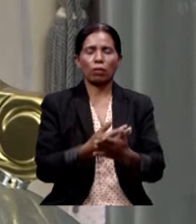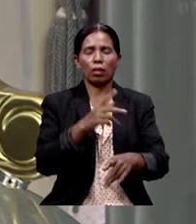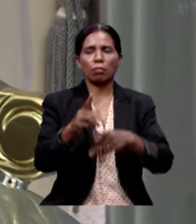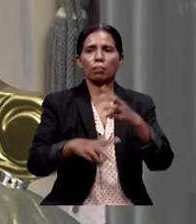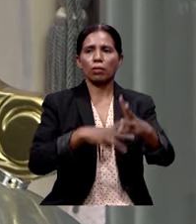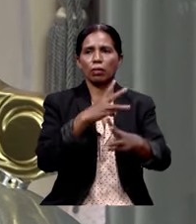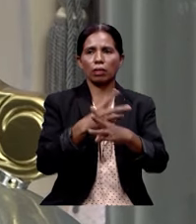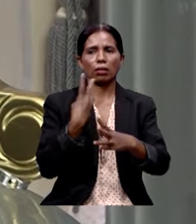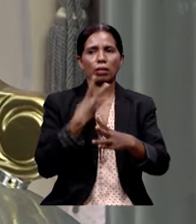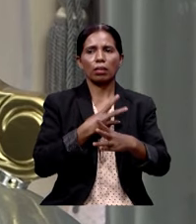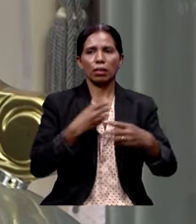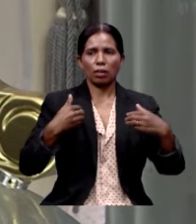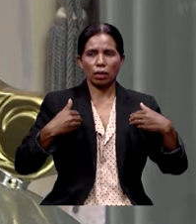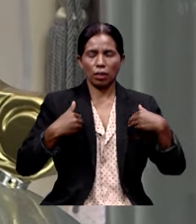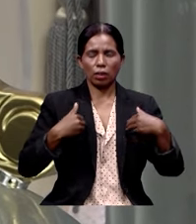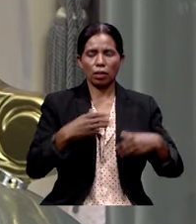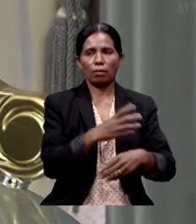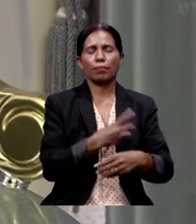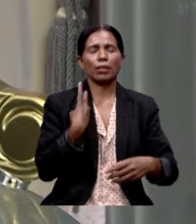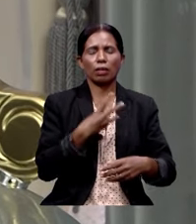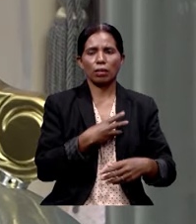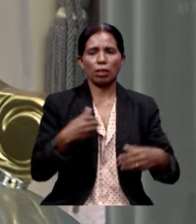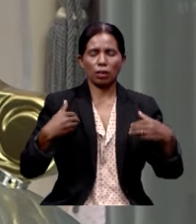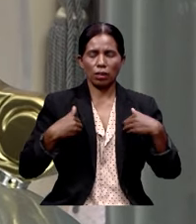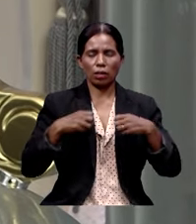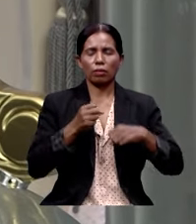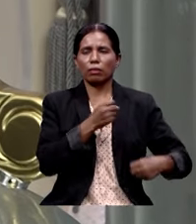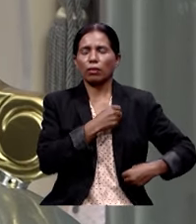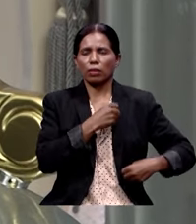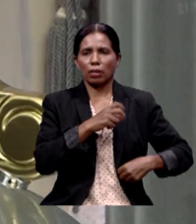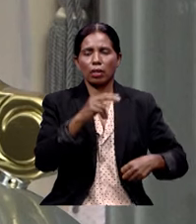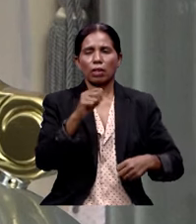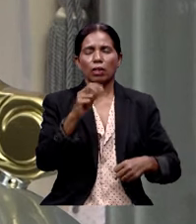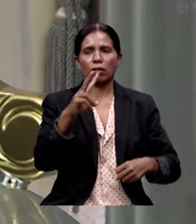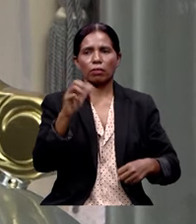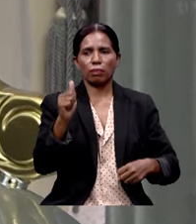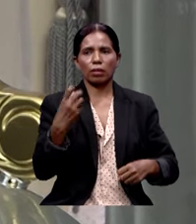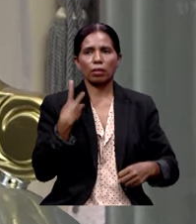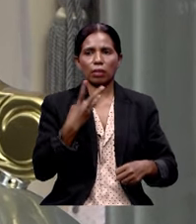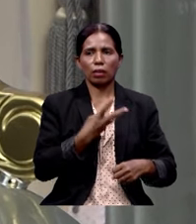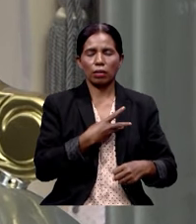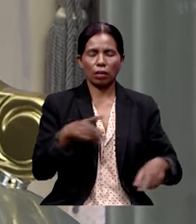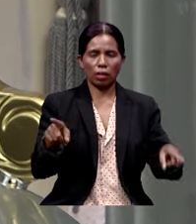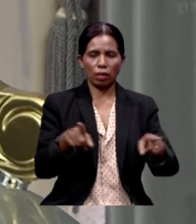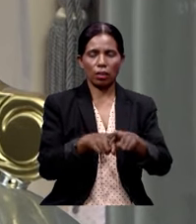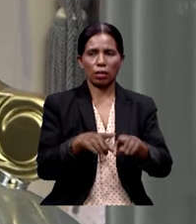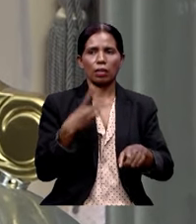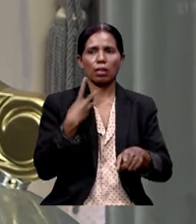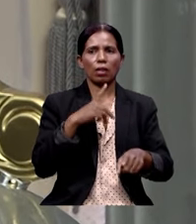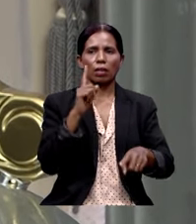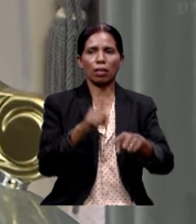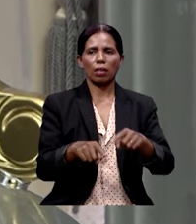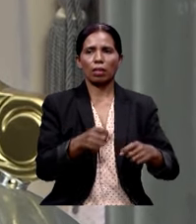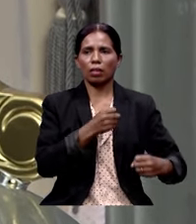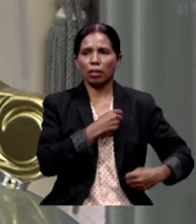lá com Ita é componente naval, Ita é naval. Se a cara né, de força infantaria ligeira e daí, lá liga a